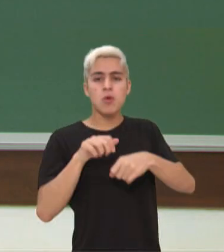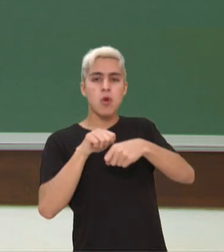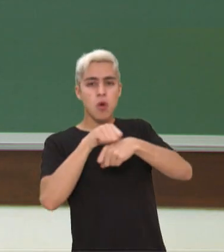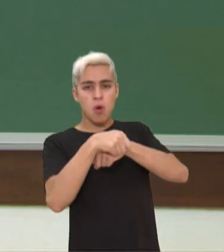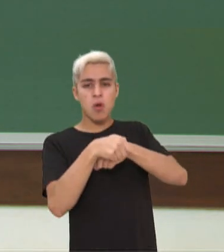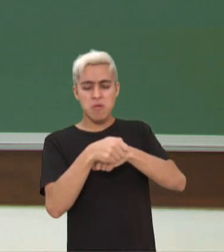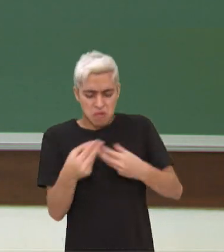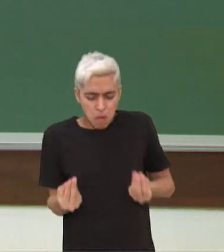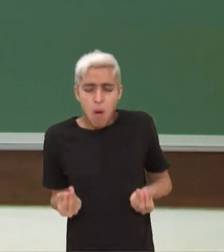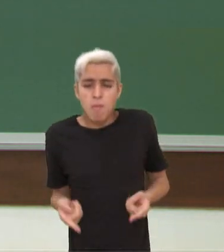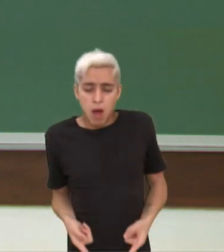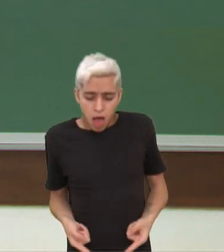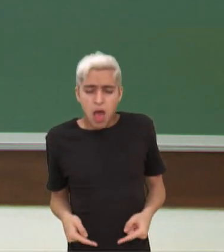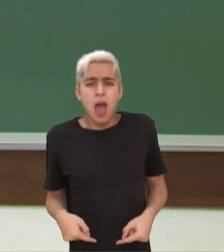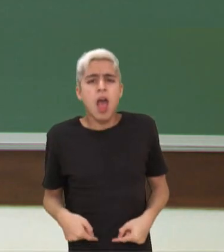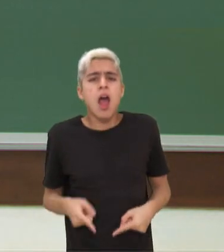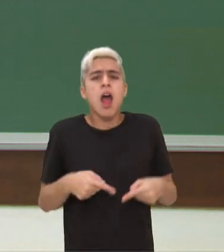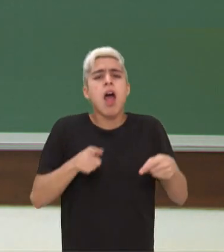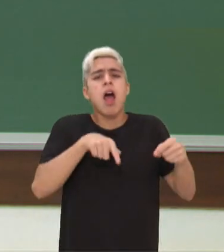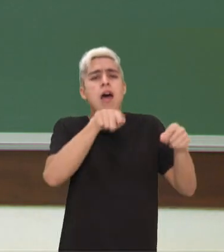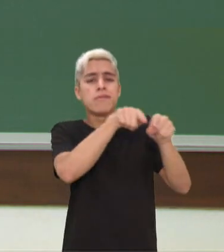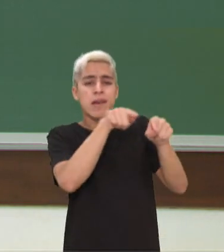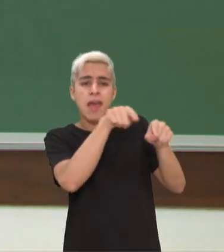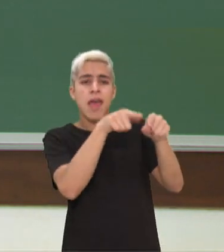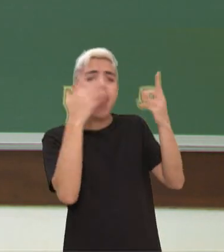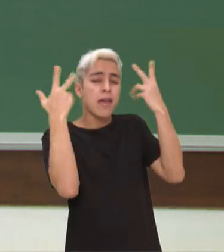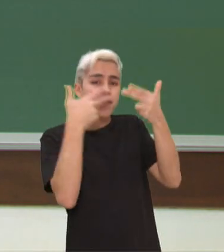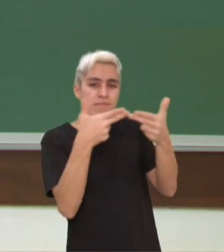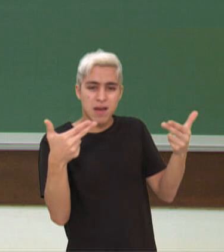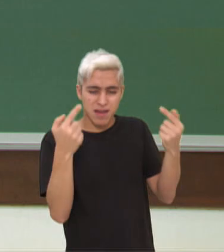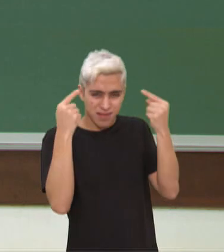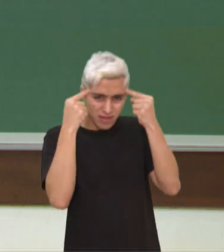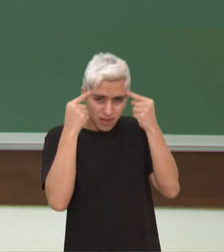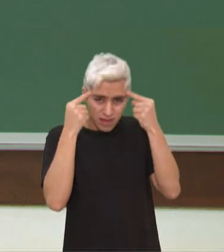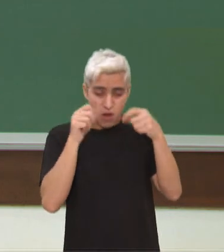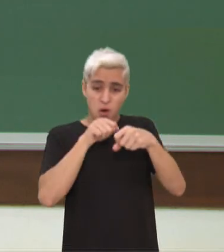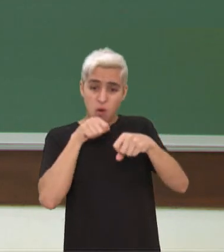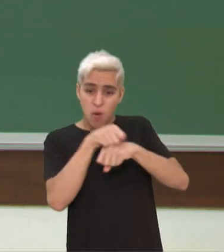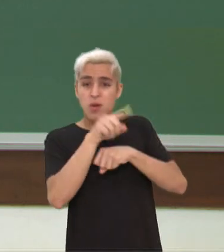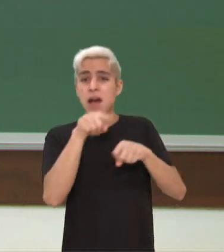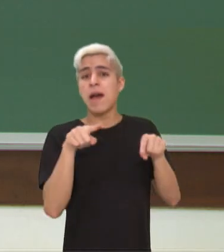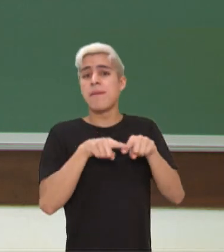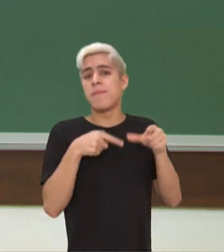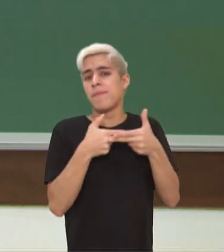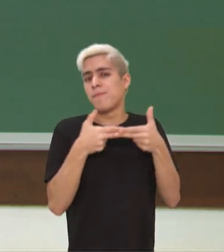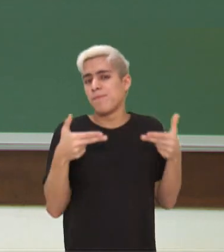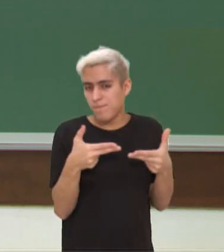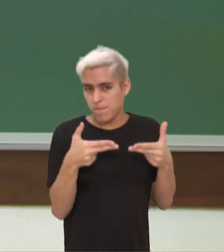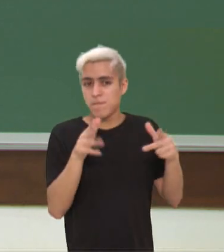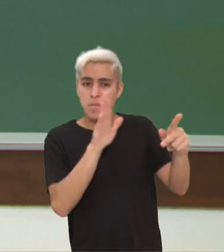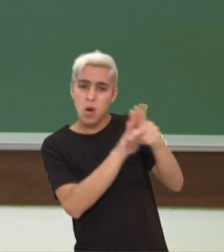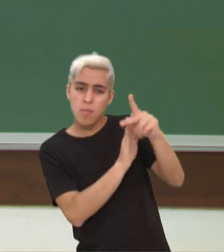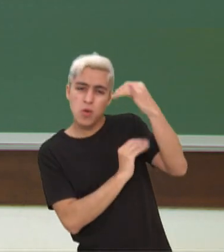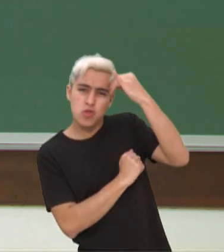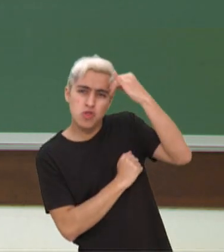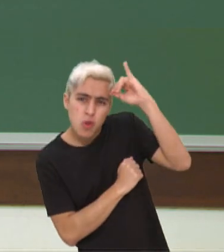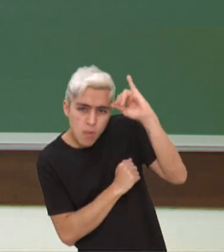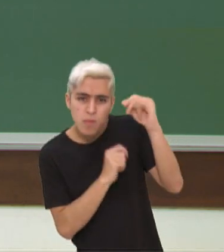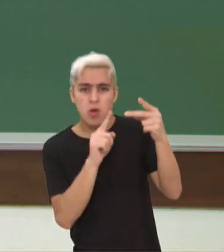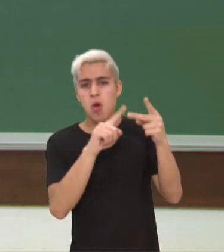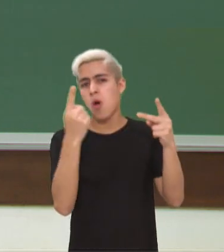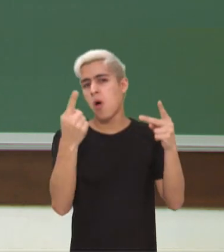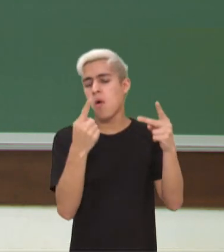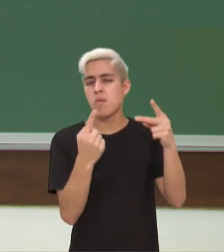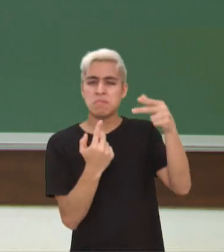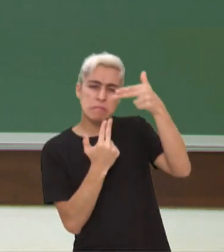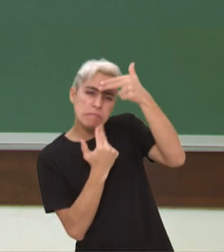origem animal. Então, qual é a matéria-prima? É o couro lá do boi ou da cabra,